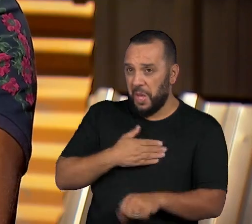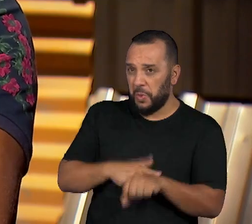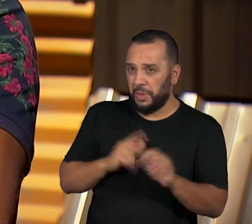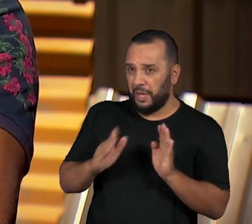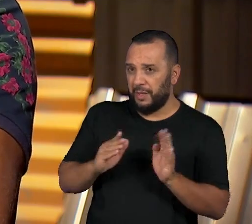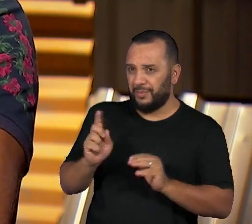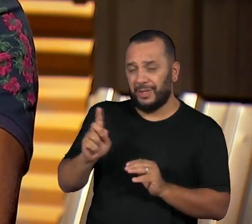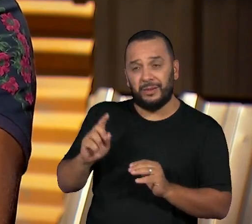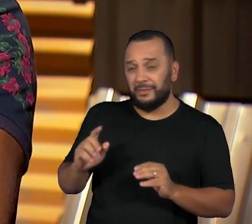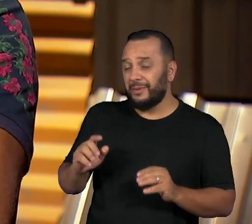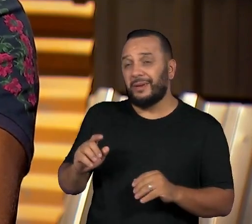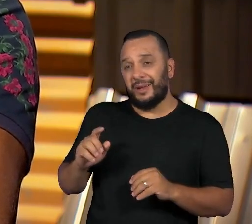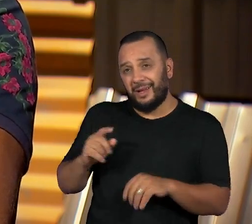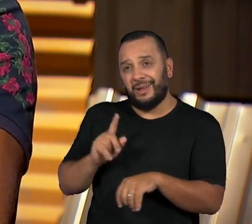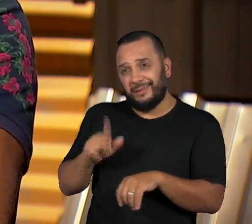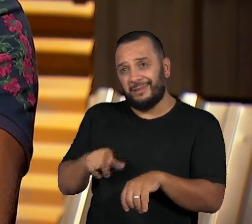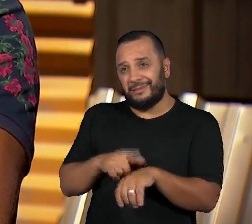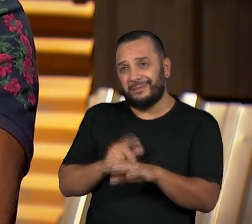tempo